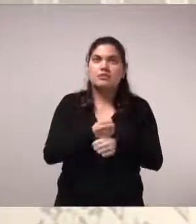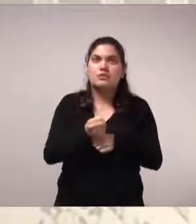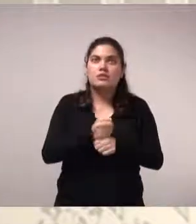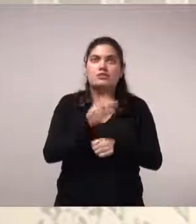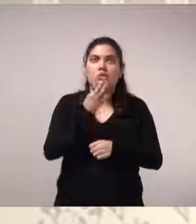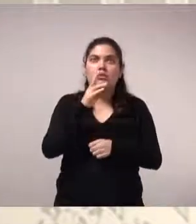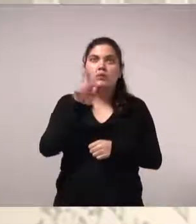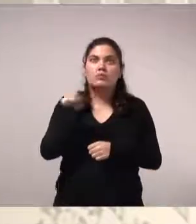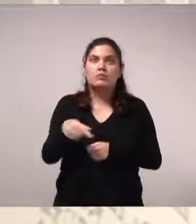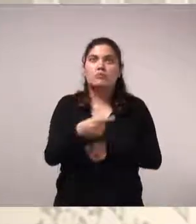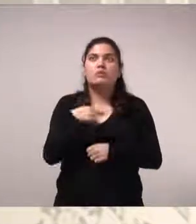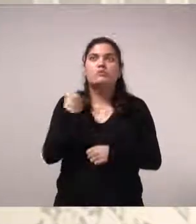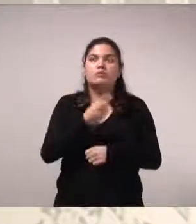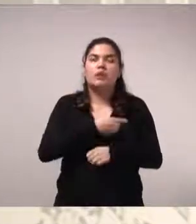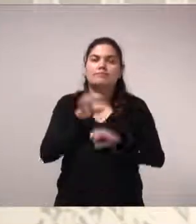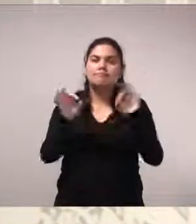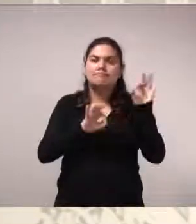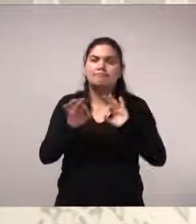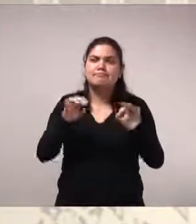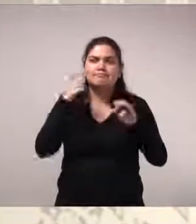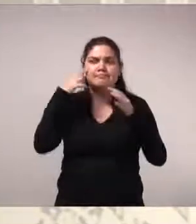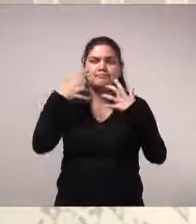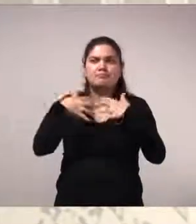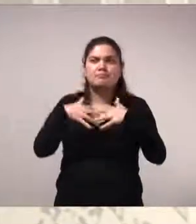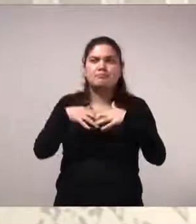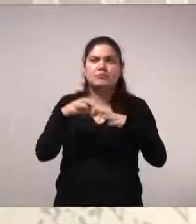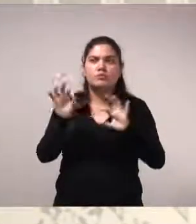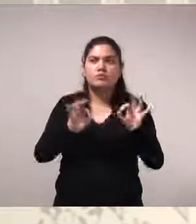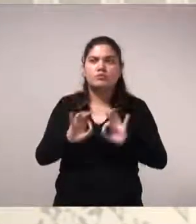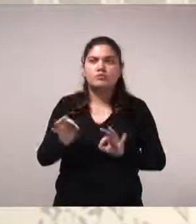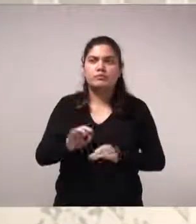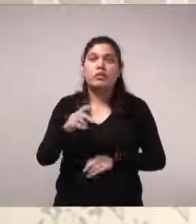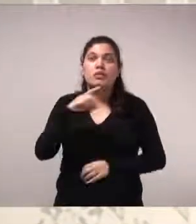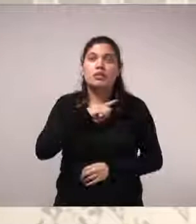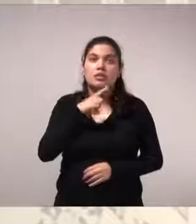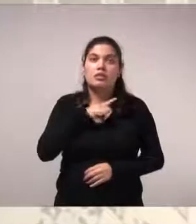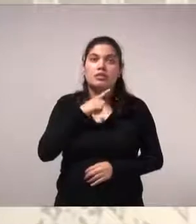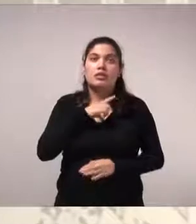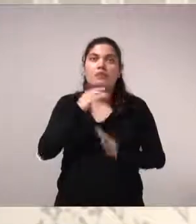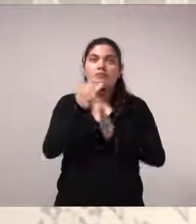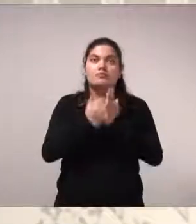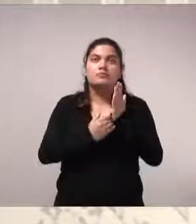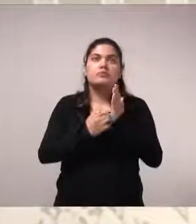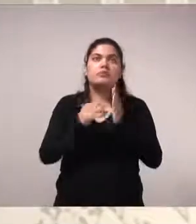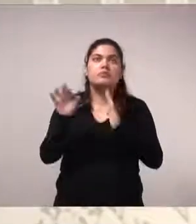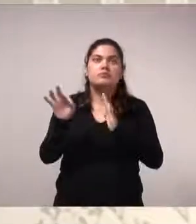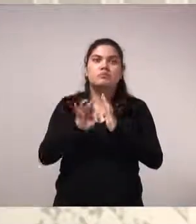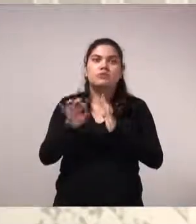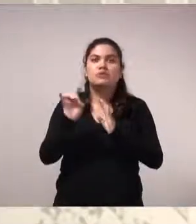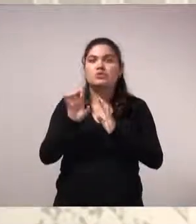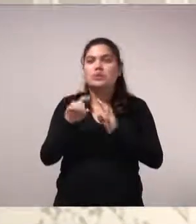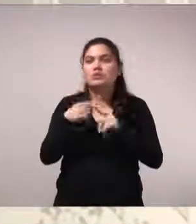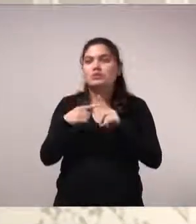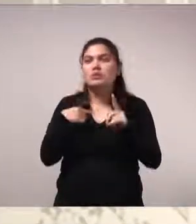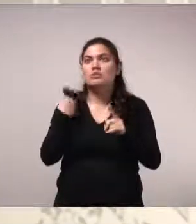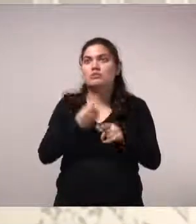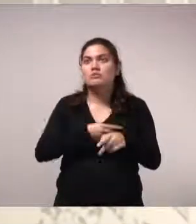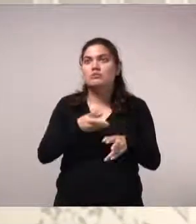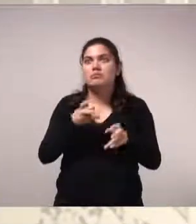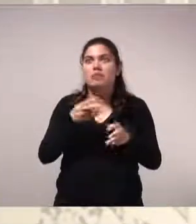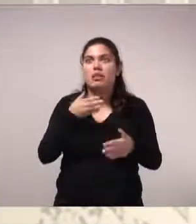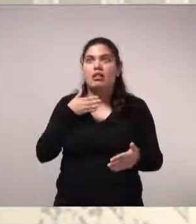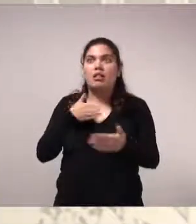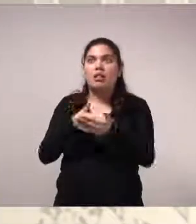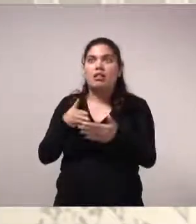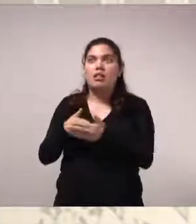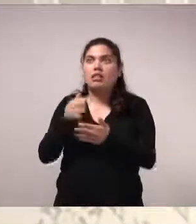4.600, pela projeção que a gente fez. Aqui houve uma leve elevação de consumo. Por quê? Nós percebemos que chegamos no limite das